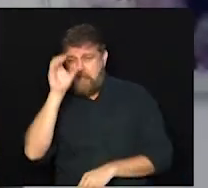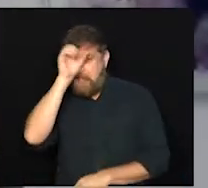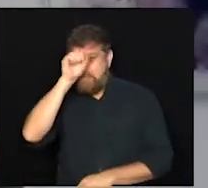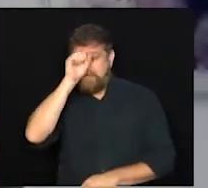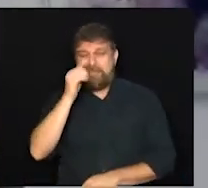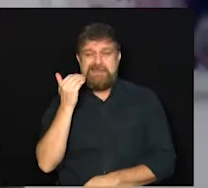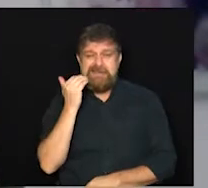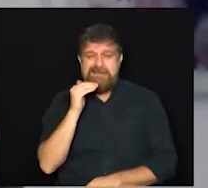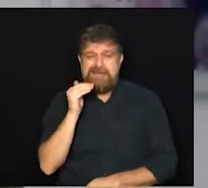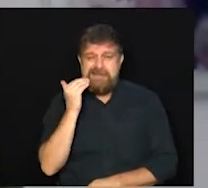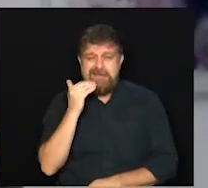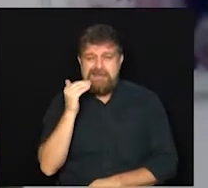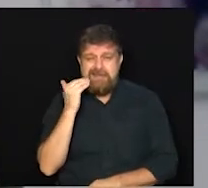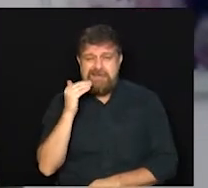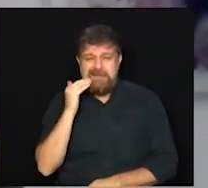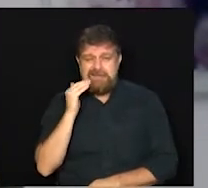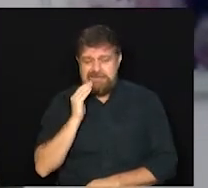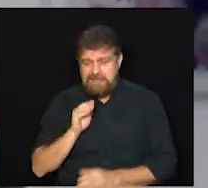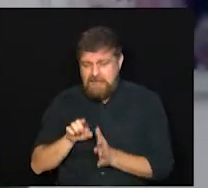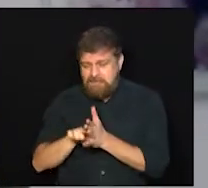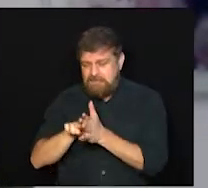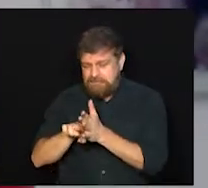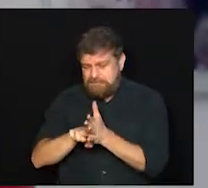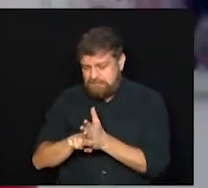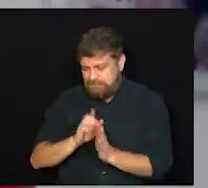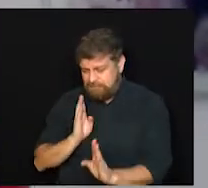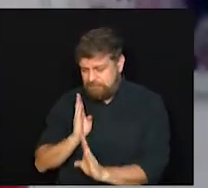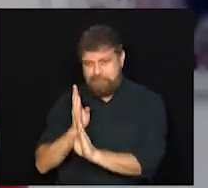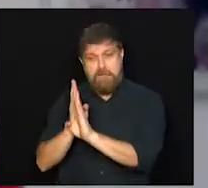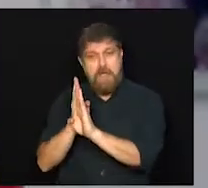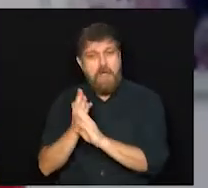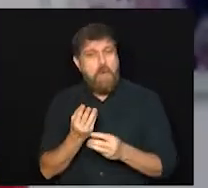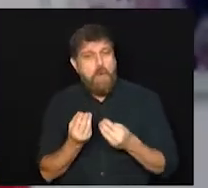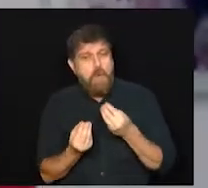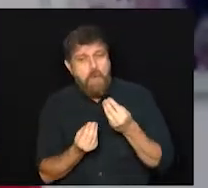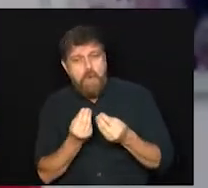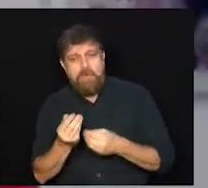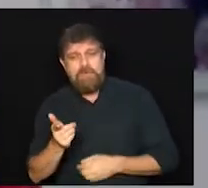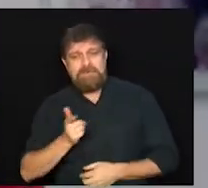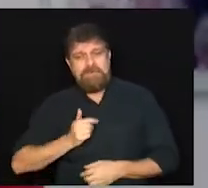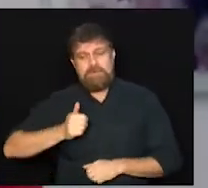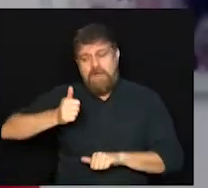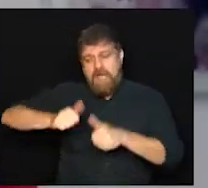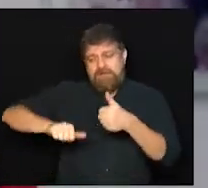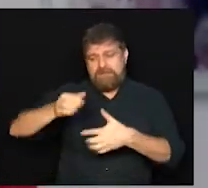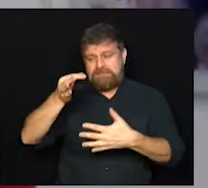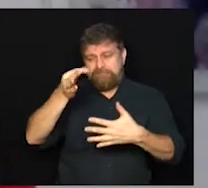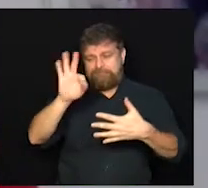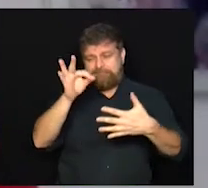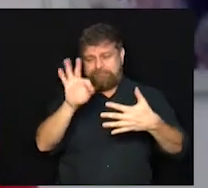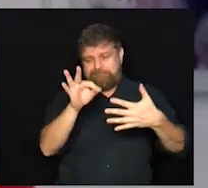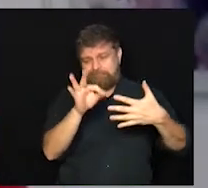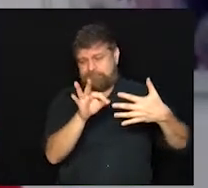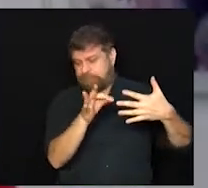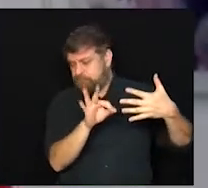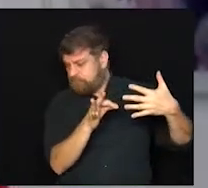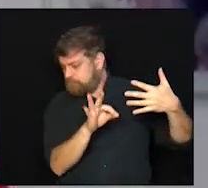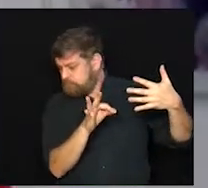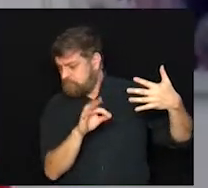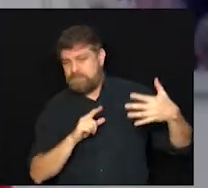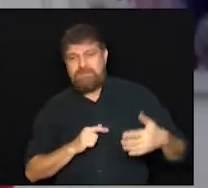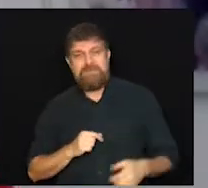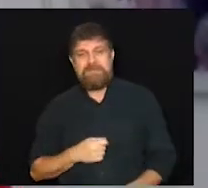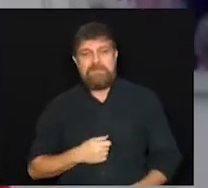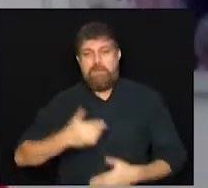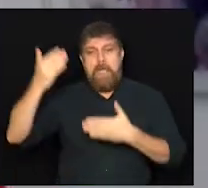eles precisam ser diagnosticados através de avaliações variadas, né? Avaliações não quer dizer prova